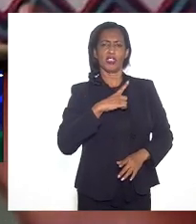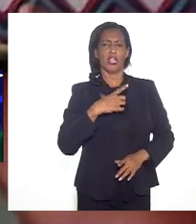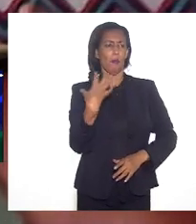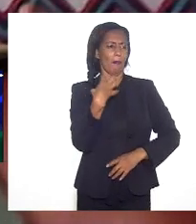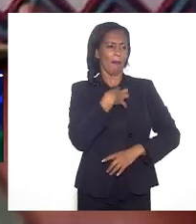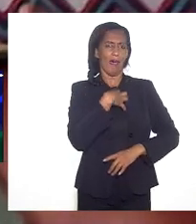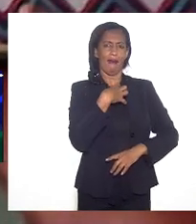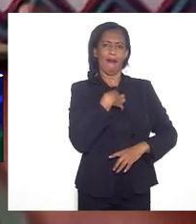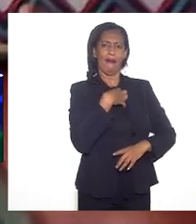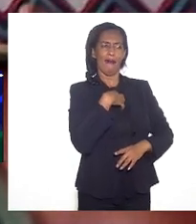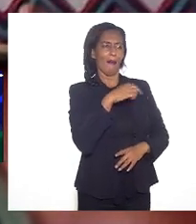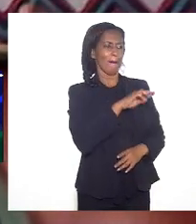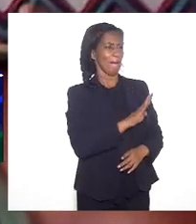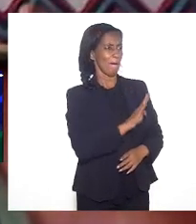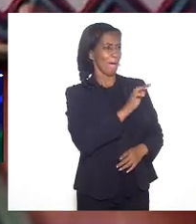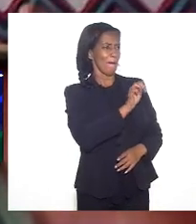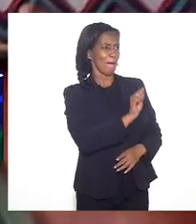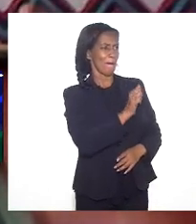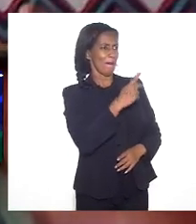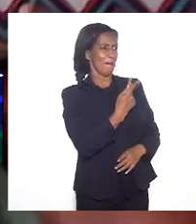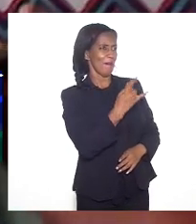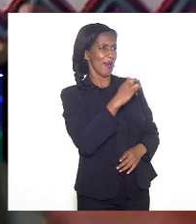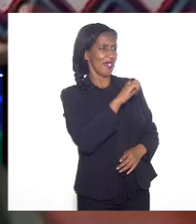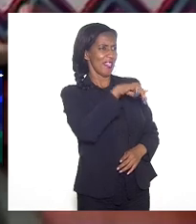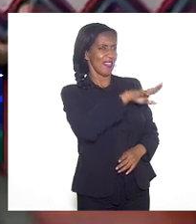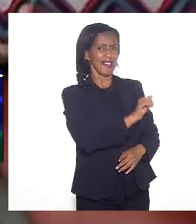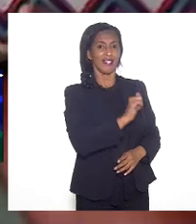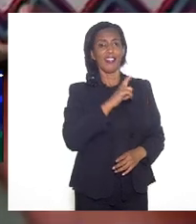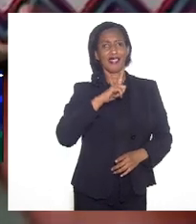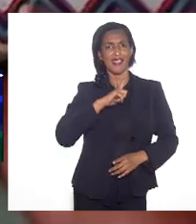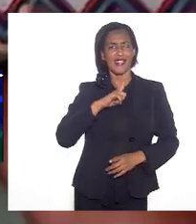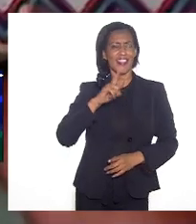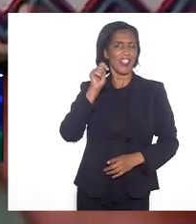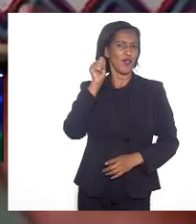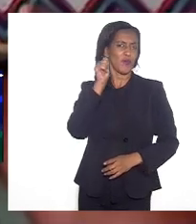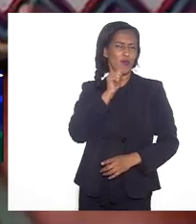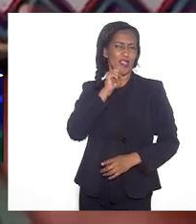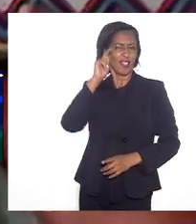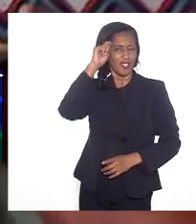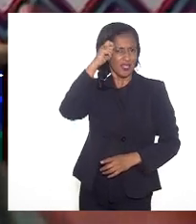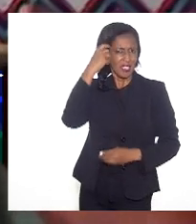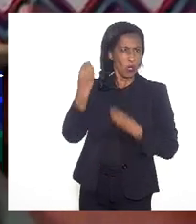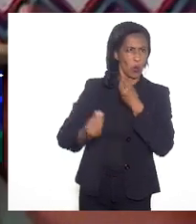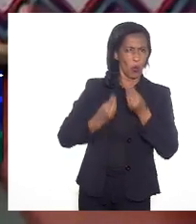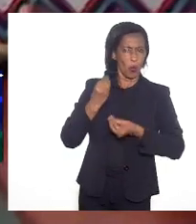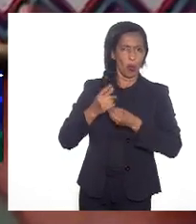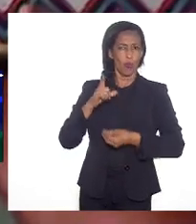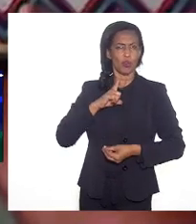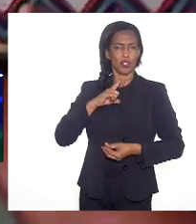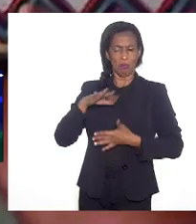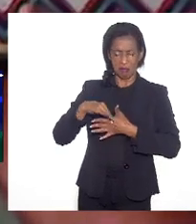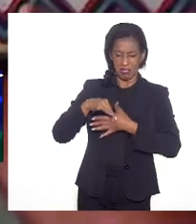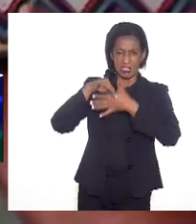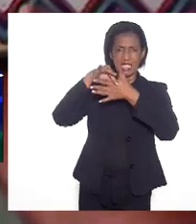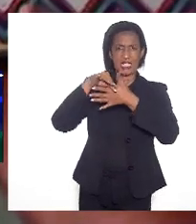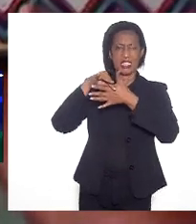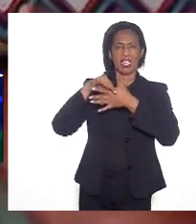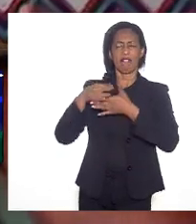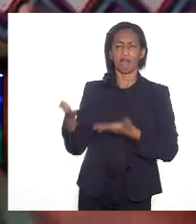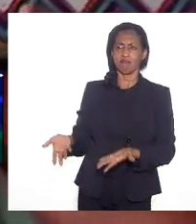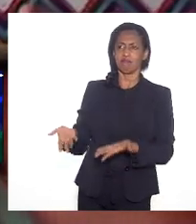aqui, né? Ter mulheres negras como nós temos, na liderança de bancadas,